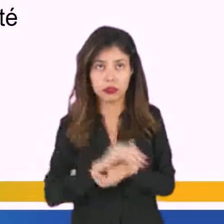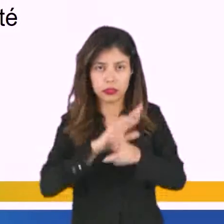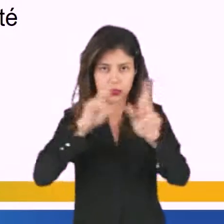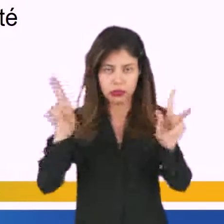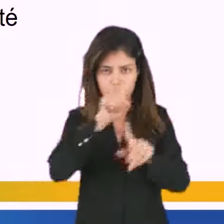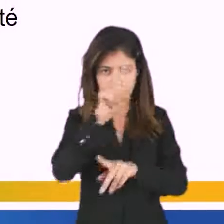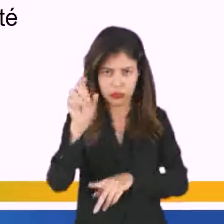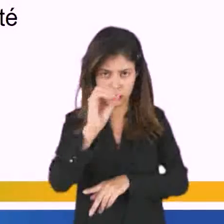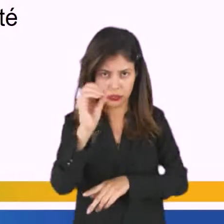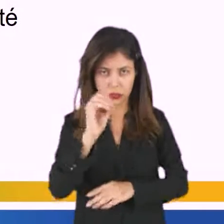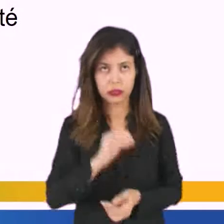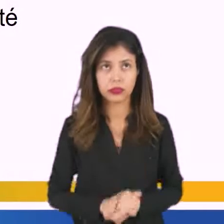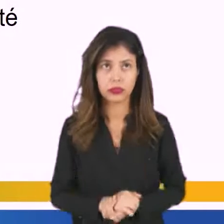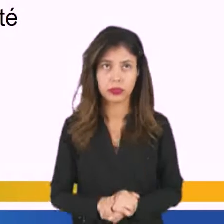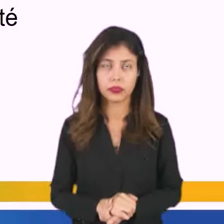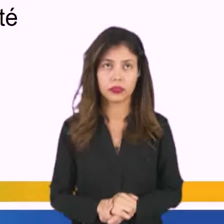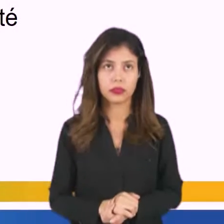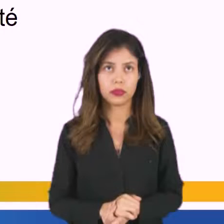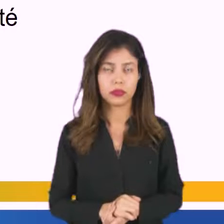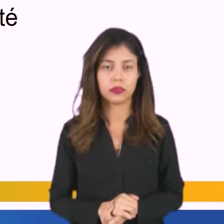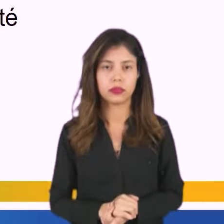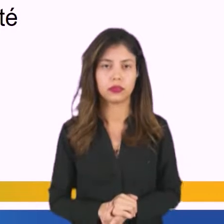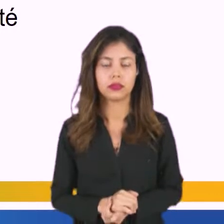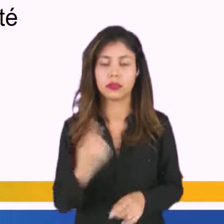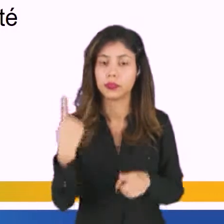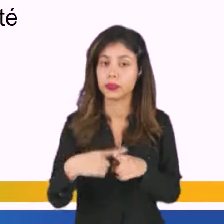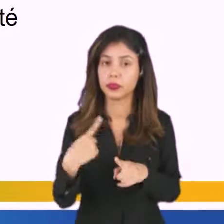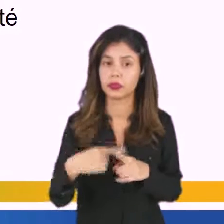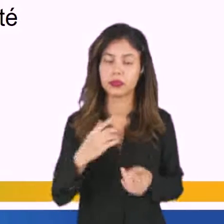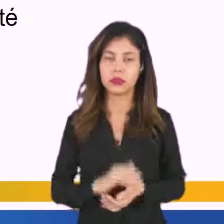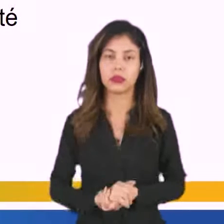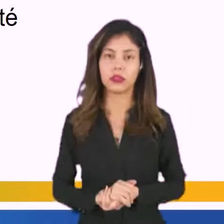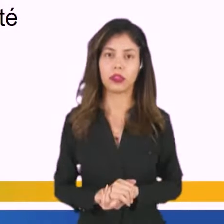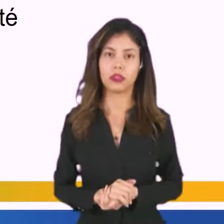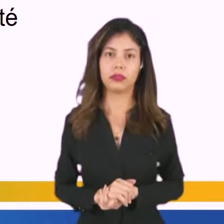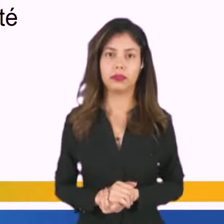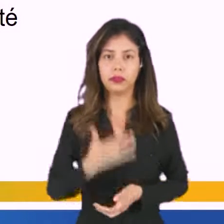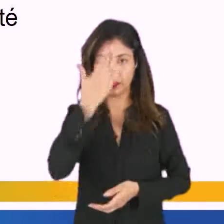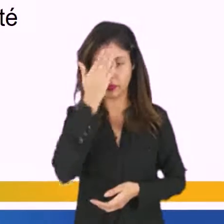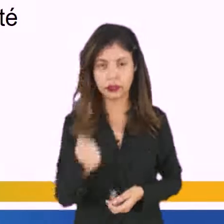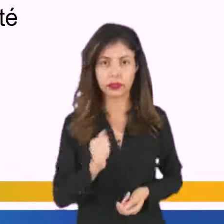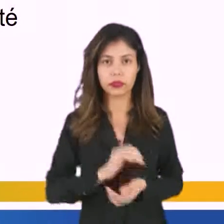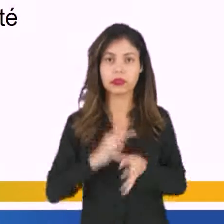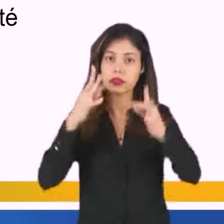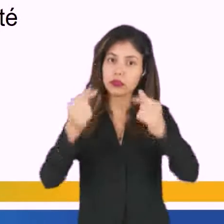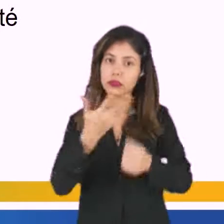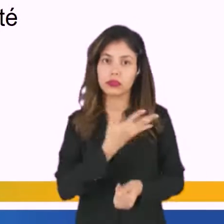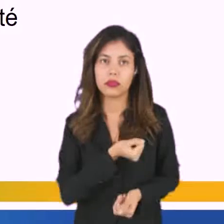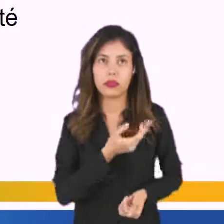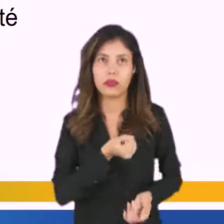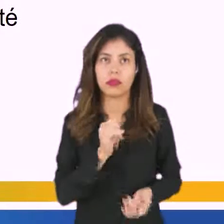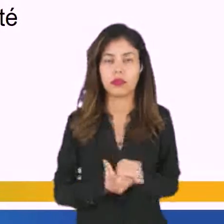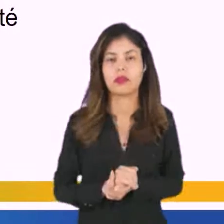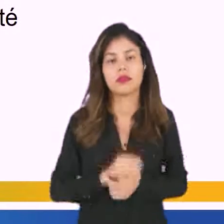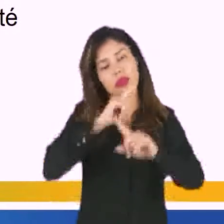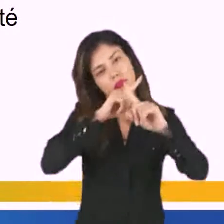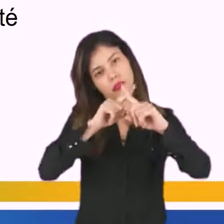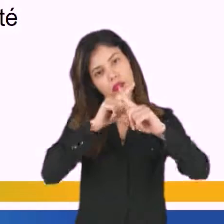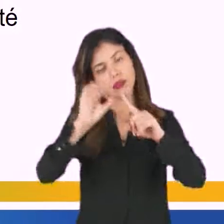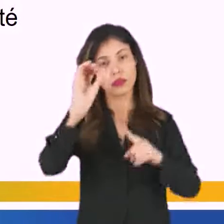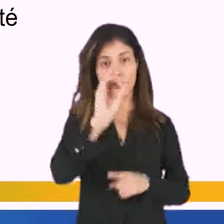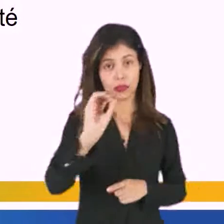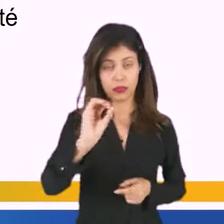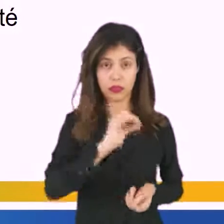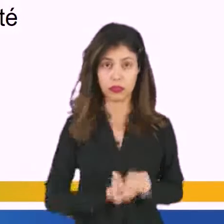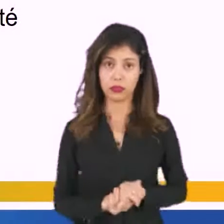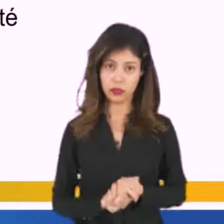incógnita diferente de zero. Por quê, gente? Nós sabemos que todo número multiplicado